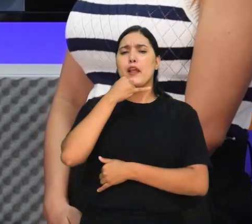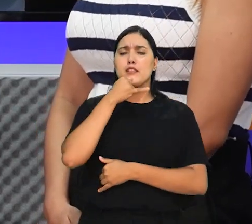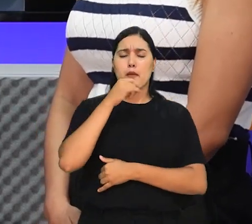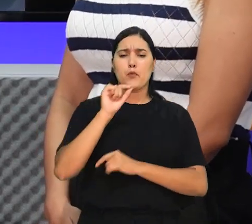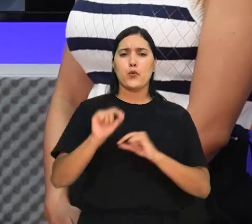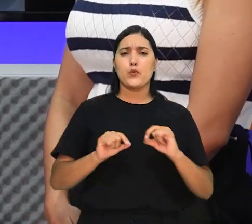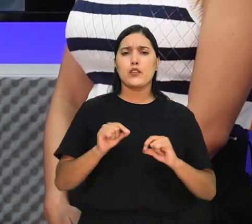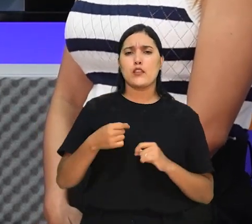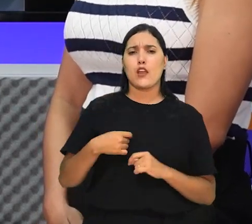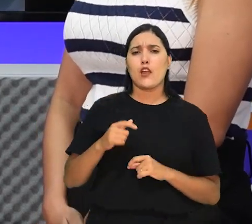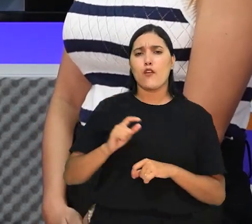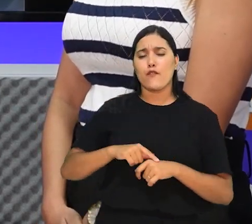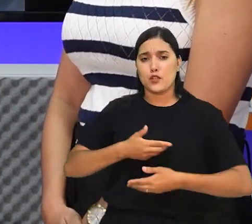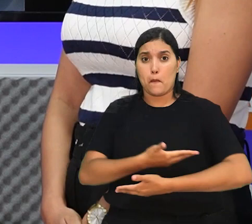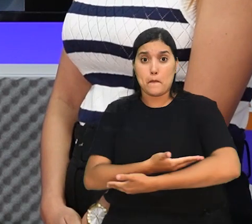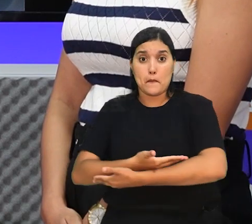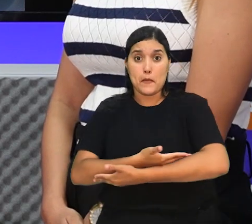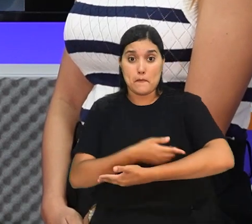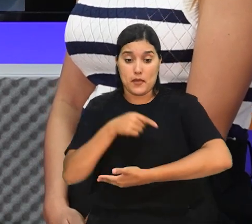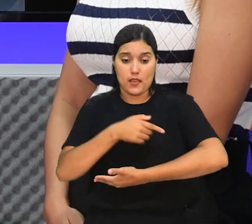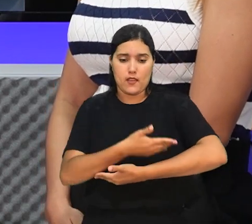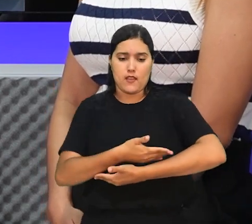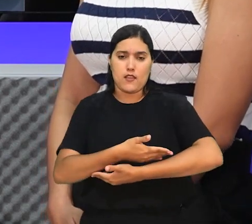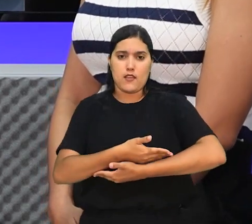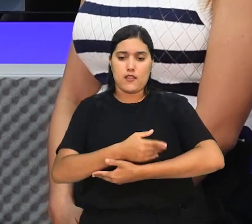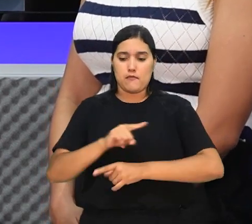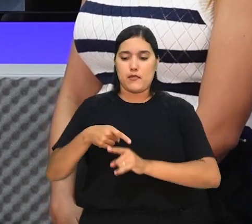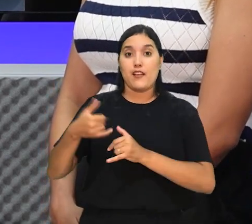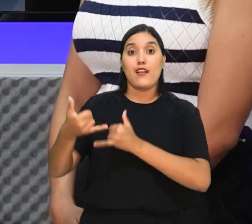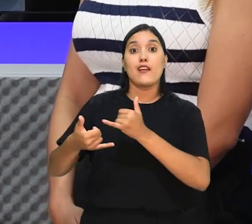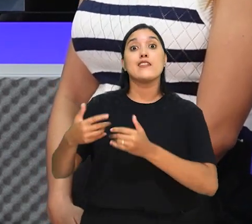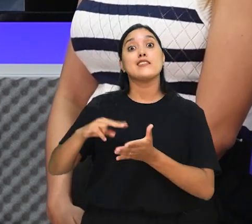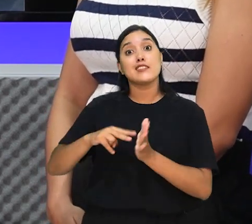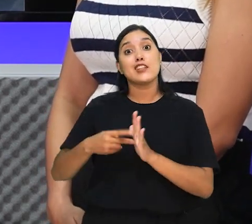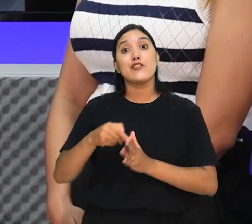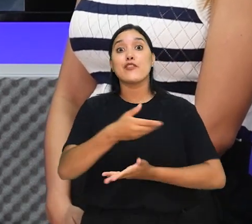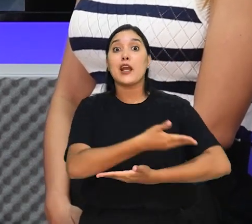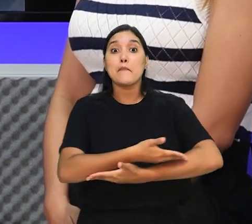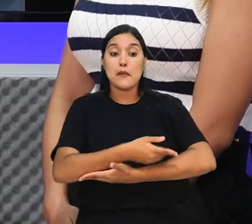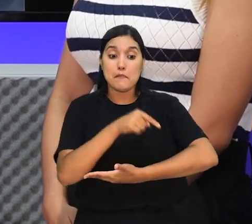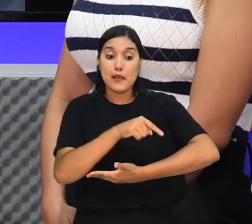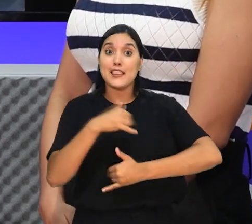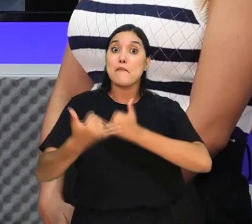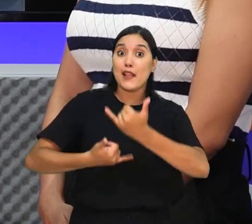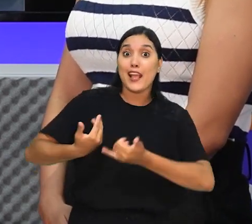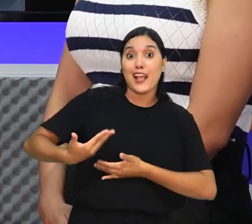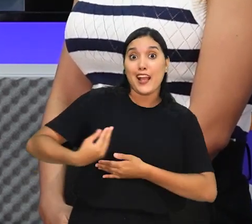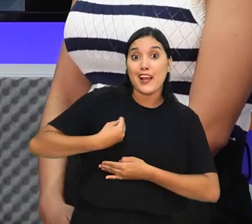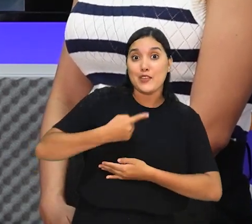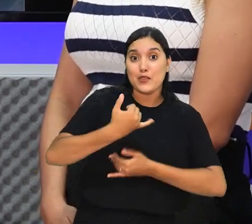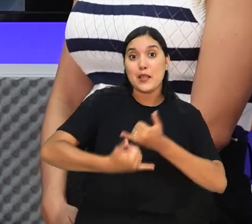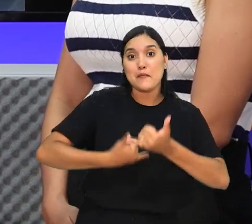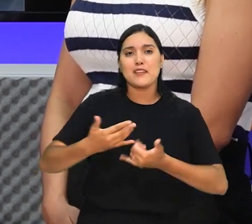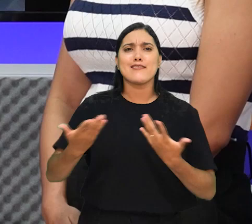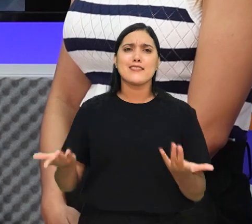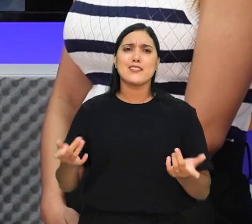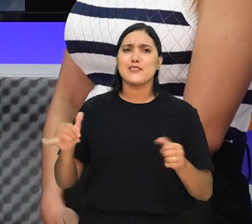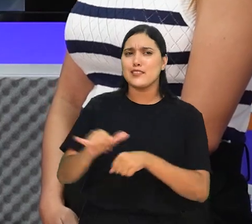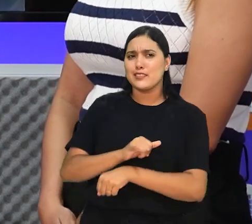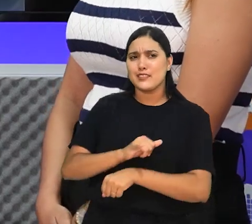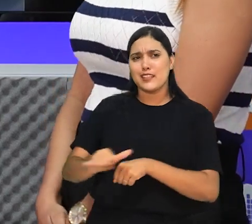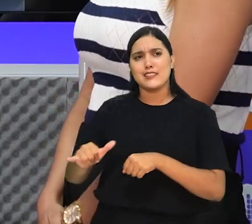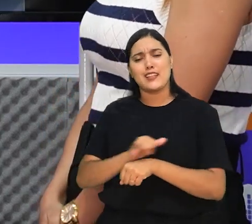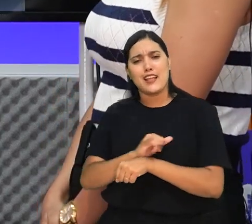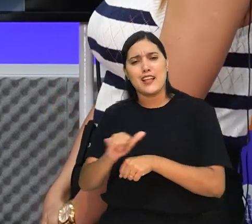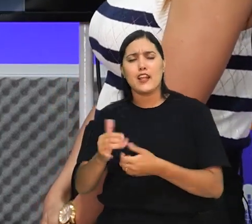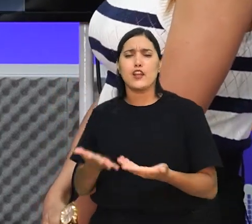Tipo assim, eu mando uma caretinha de neném, aí eu faço os dois, ele já entende que a neném tá brincando, entendeu? Aí isso